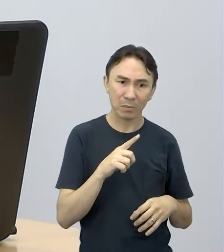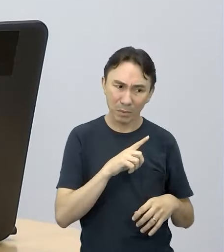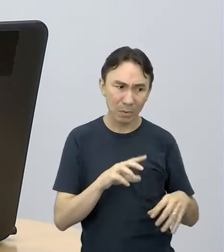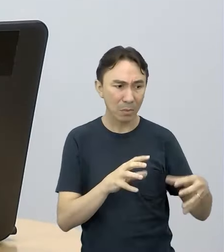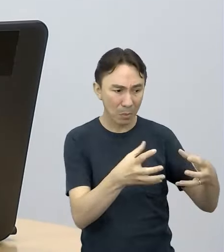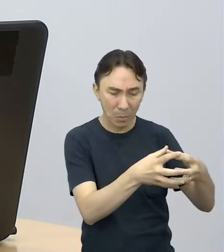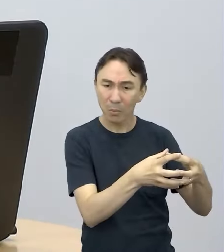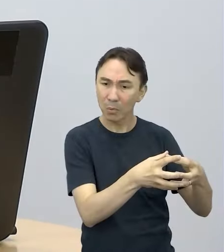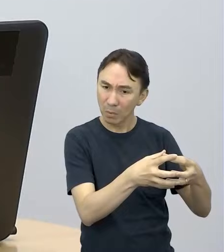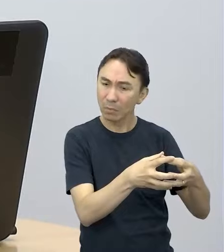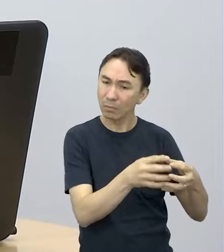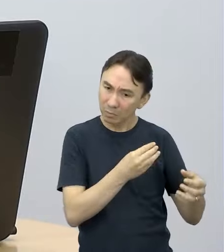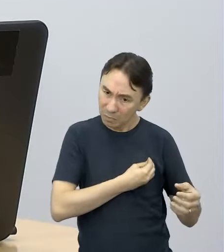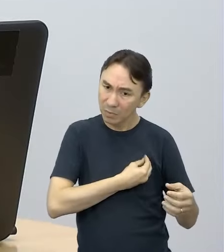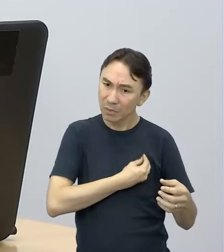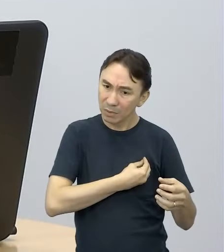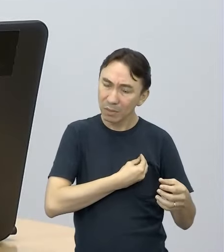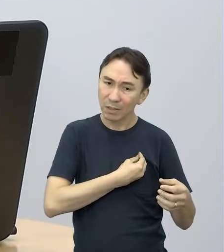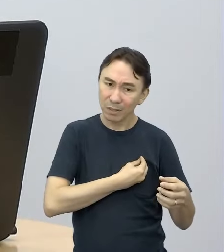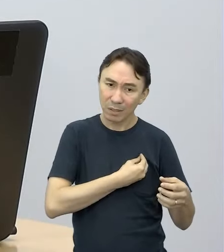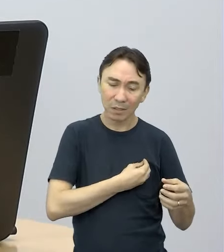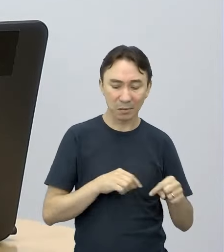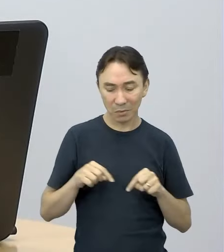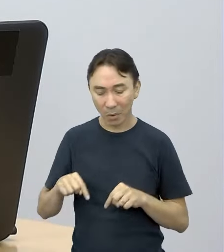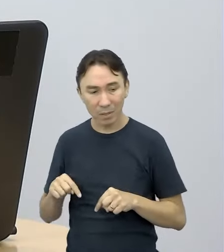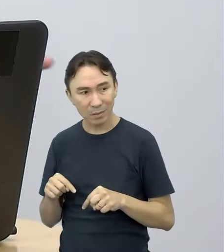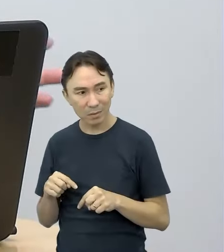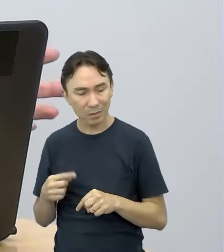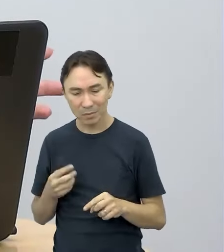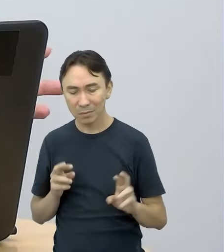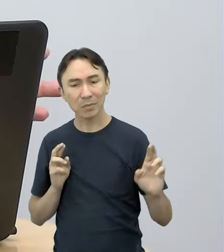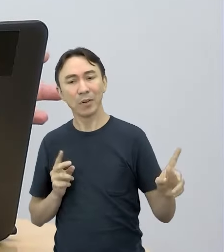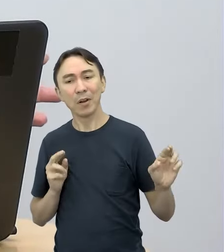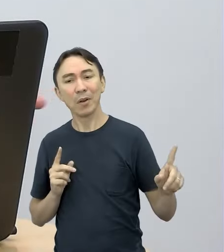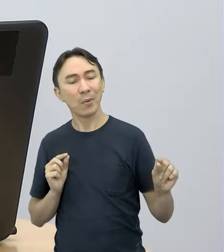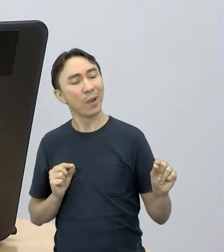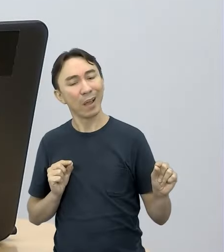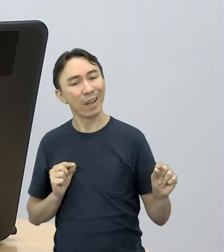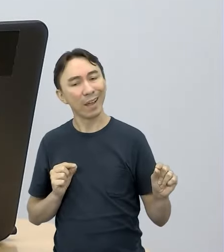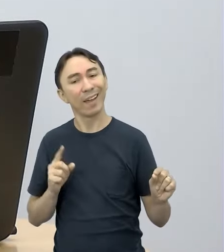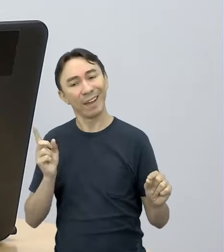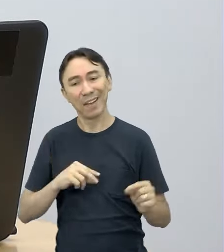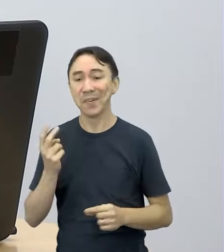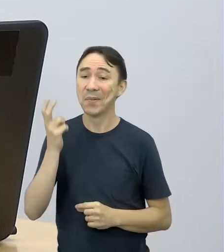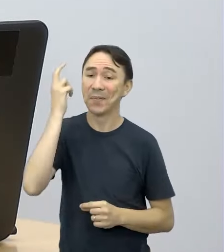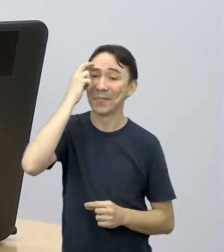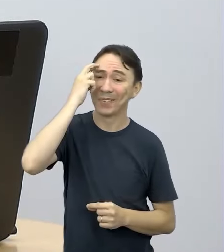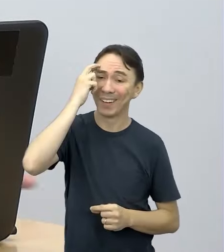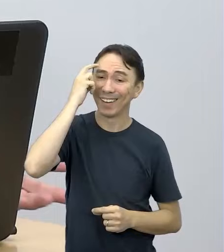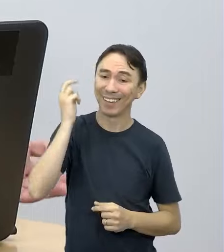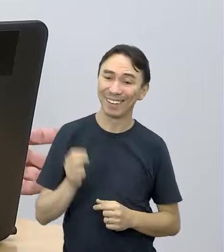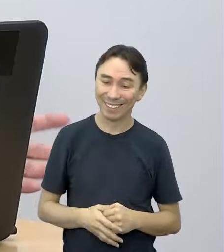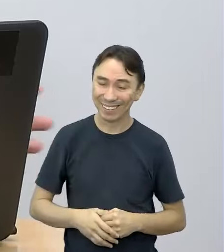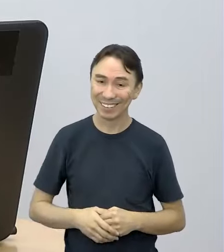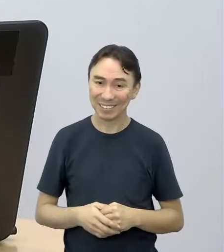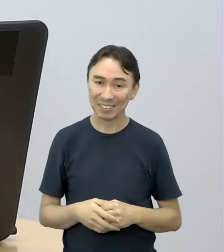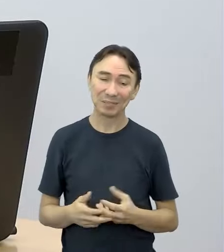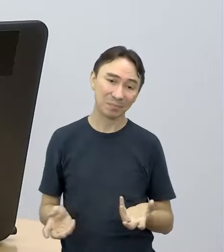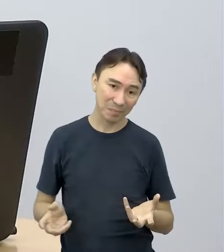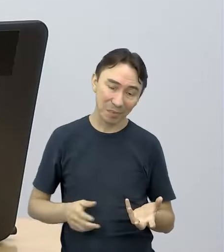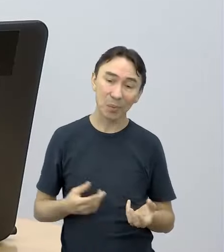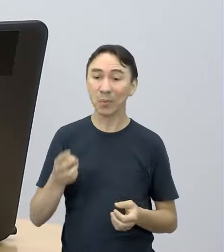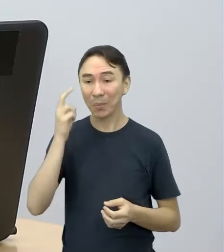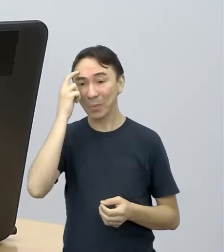né, em grupos sociais, a cultura, né, então o próprio conceito de cultura, ele vai perpassar